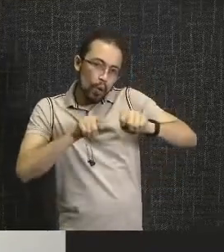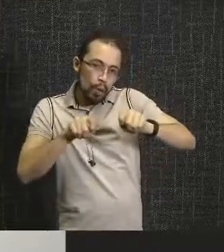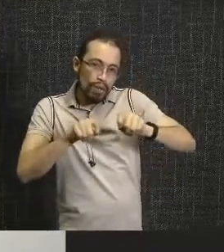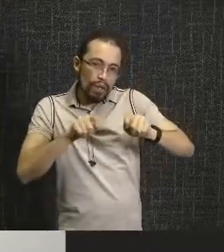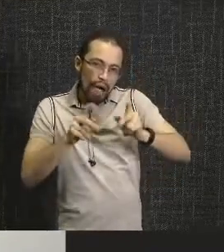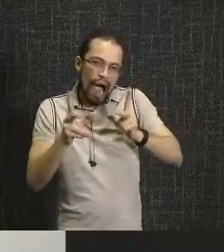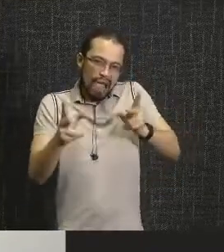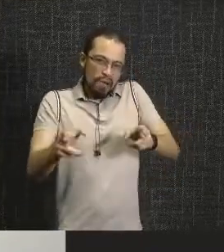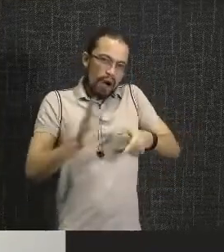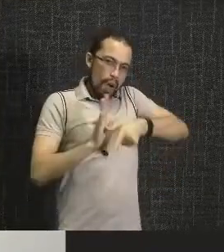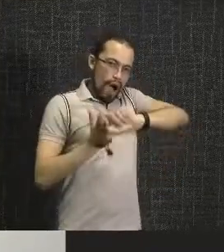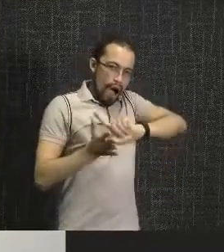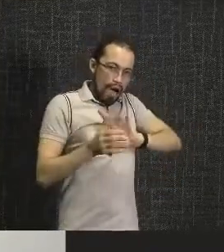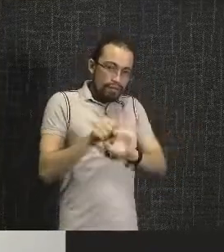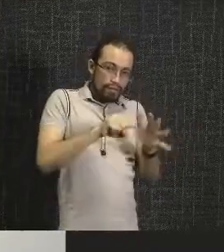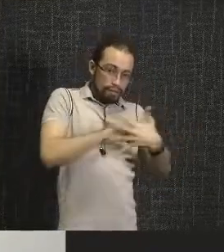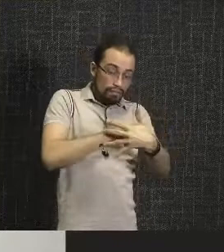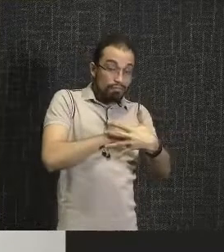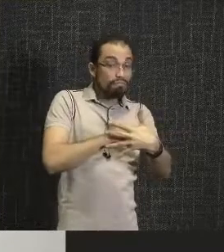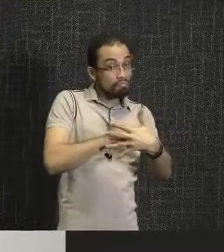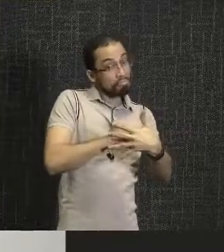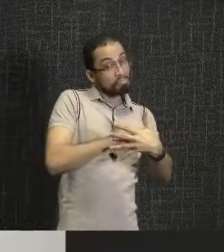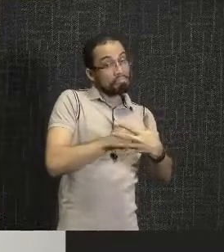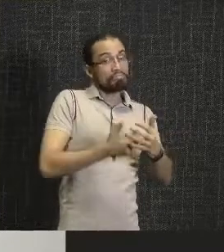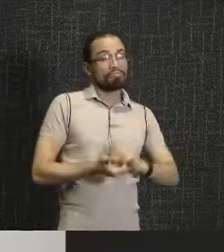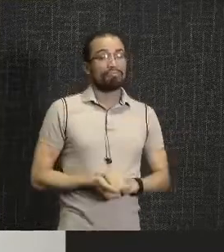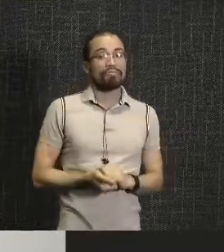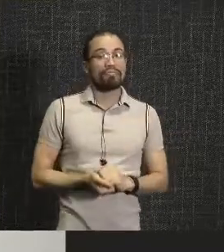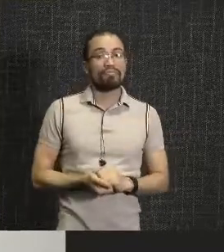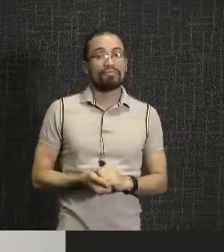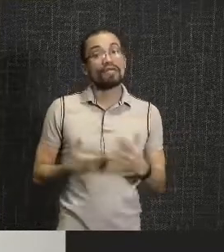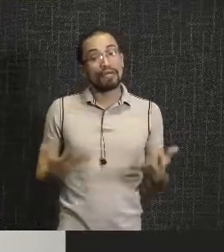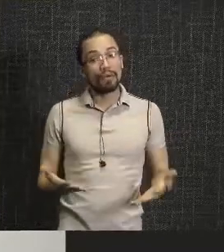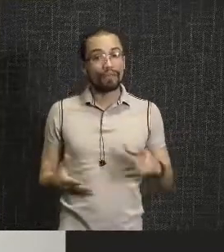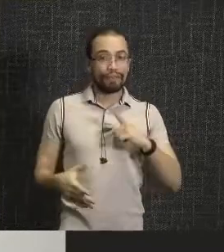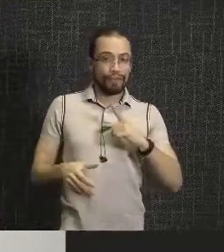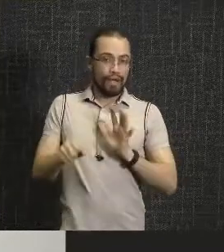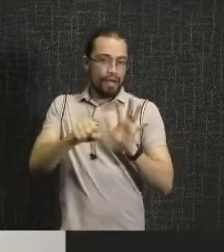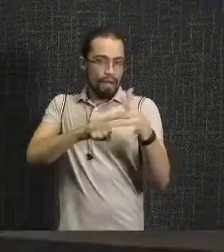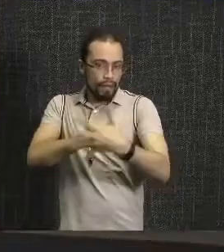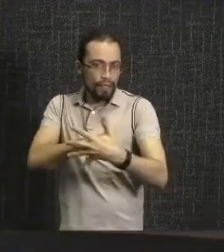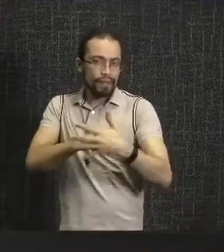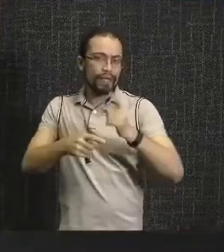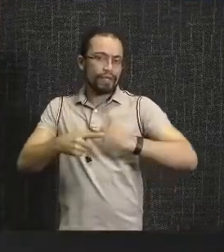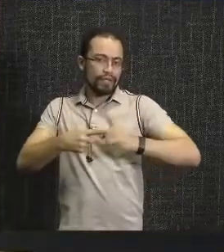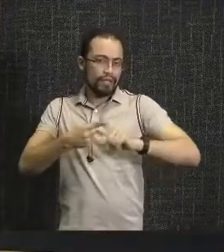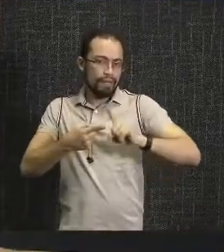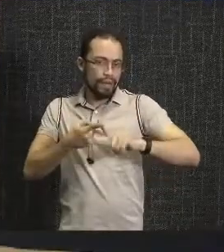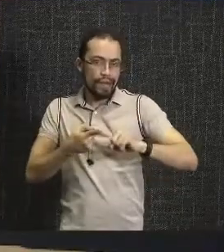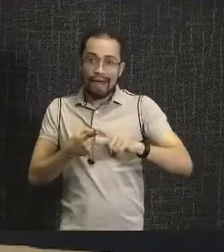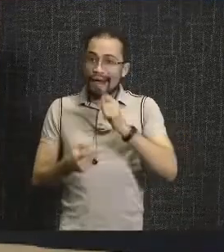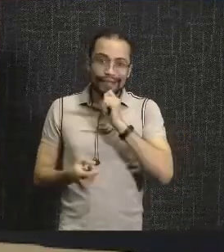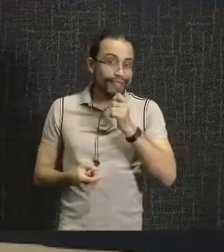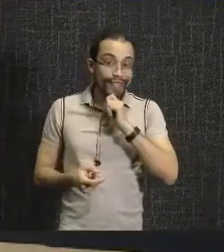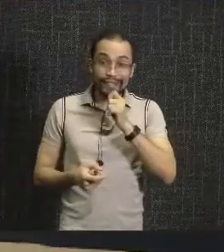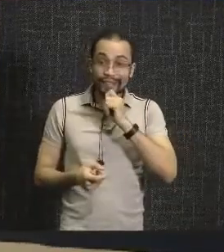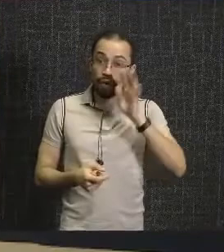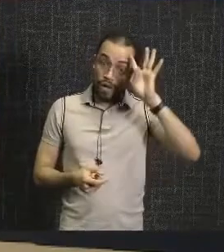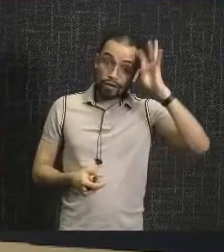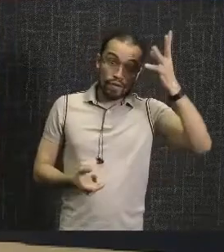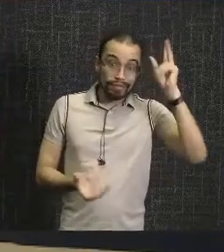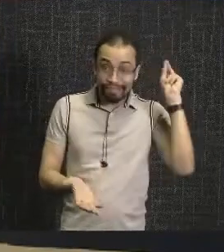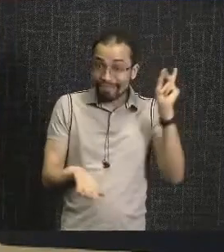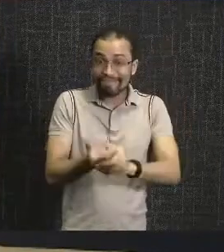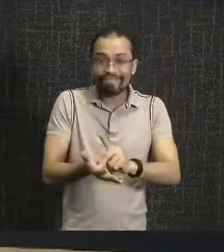condições do pré-crise. Enquanto existir ali a pandemia e ela não tiver uma solução definitiva,